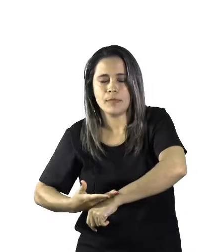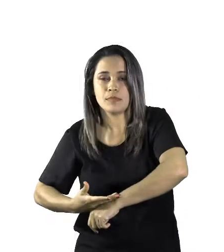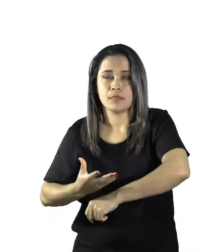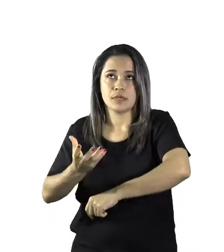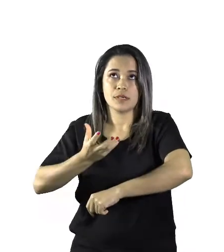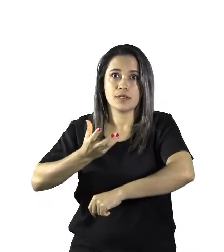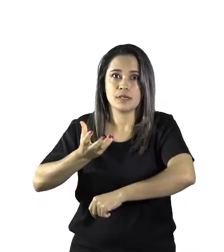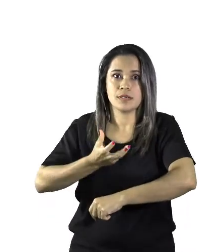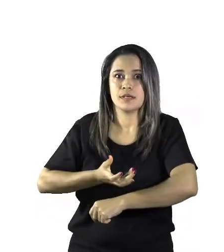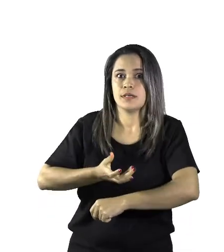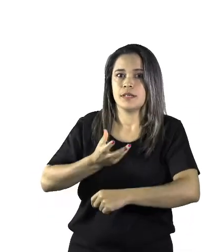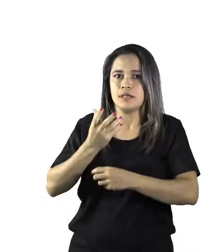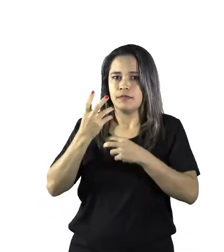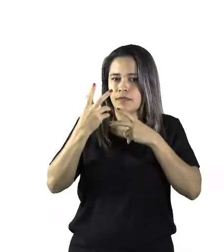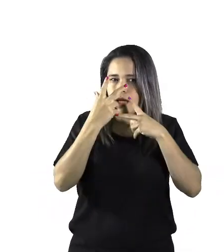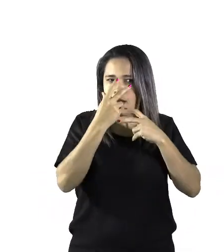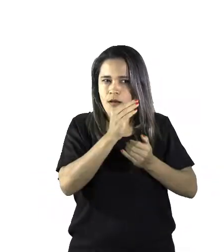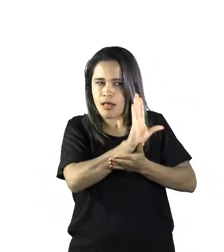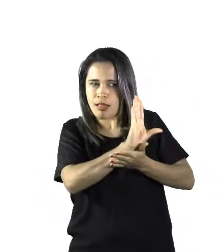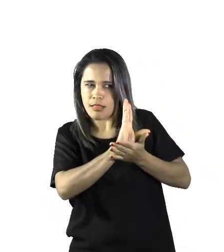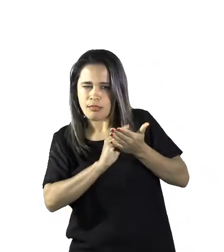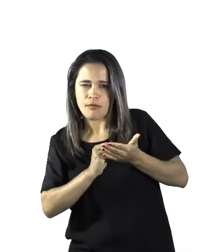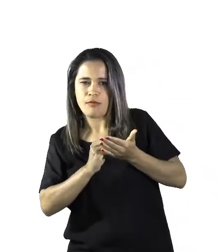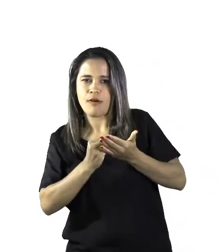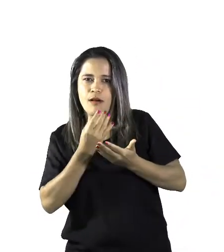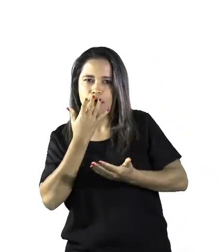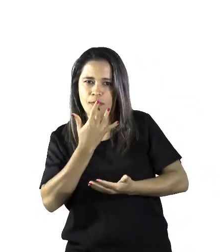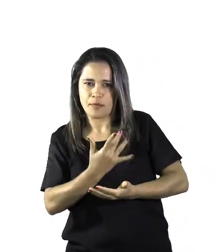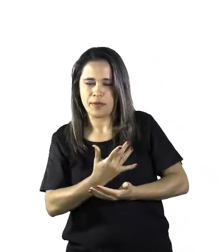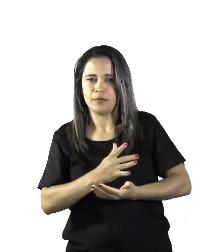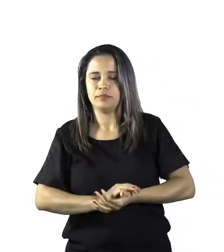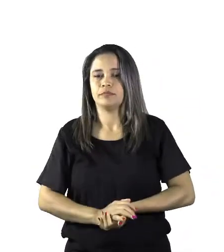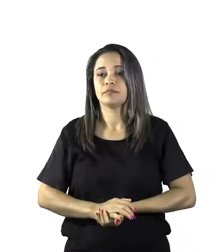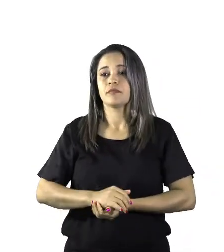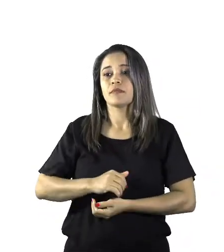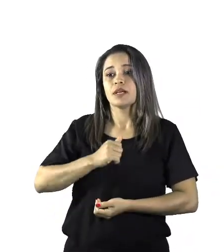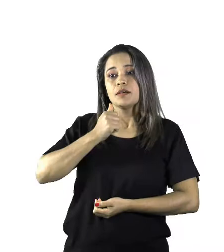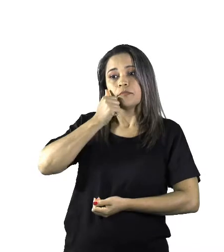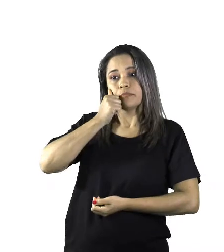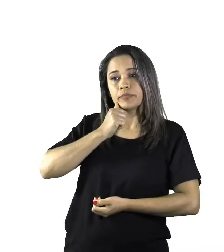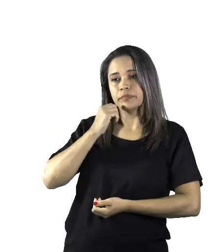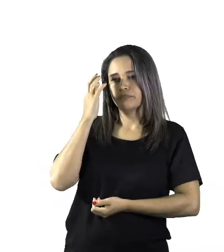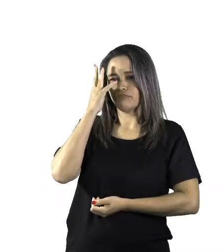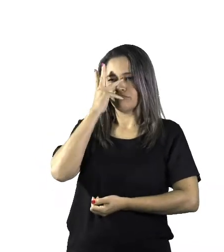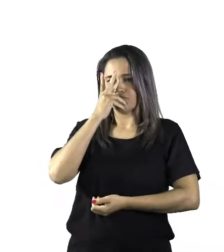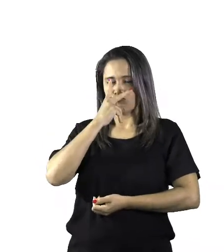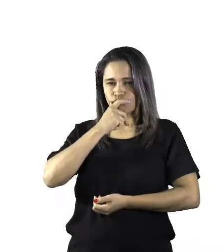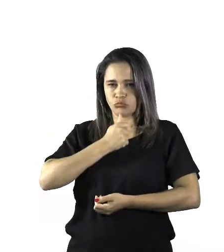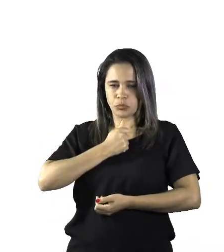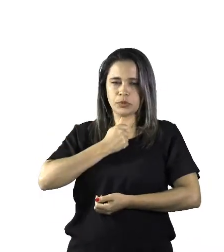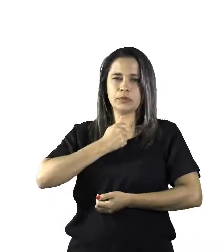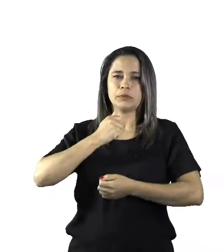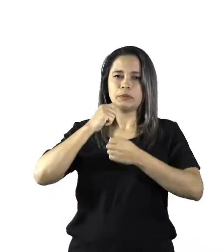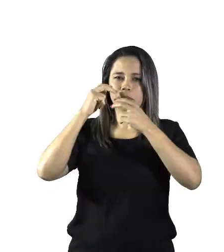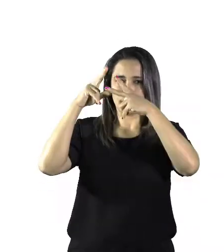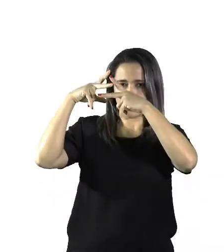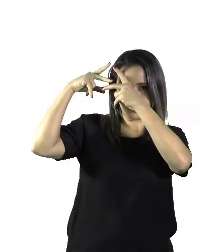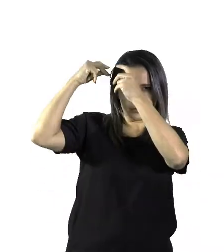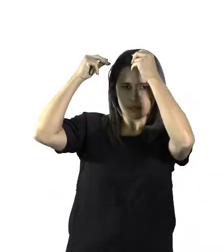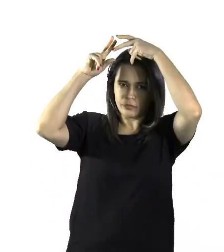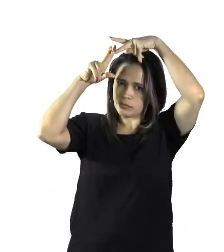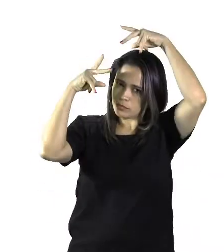aí a descrição dos personagens, ó. Menina bonita do laço de fita, grande inventora de